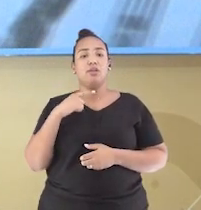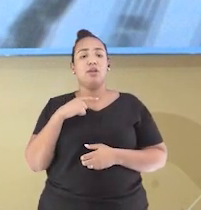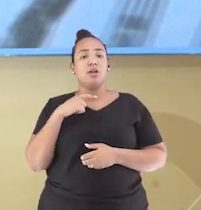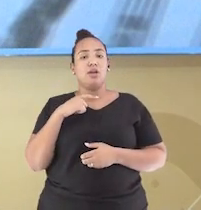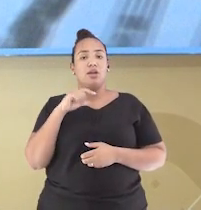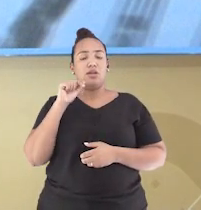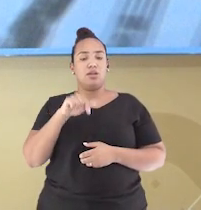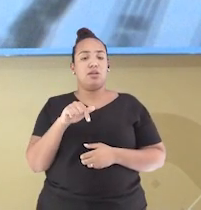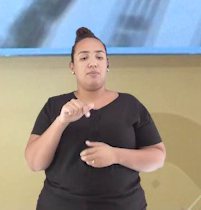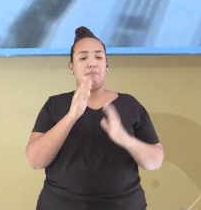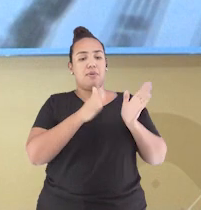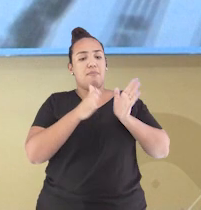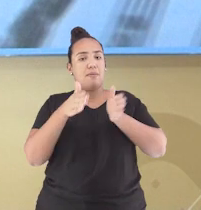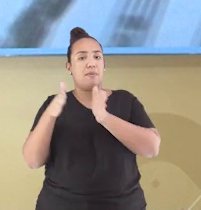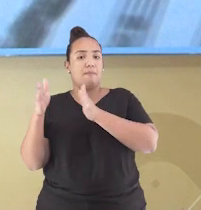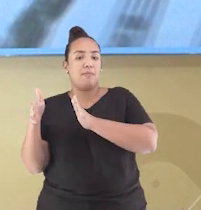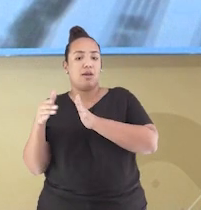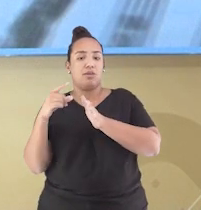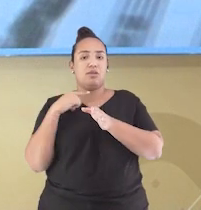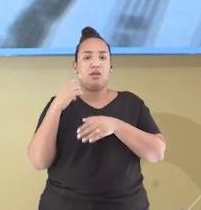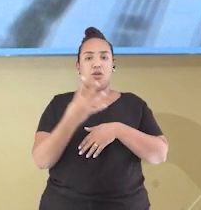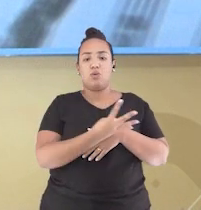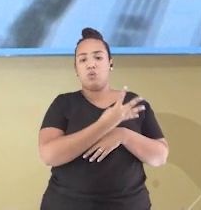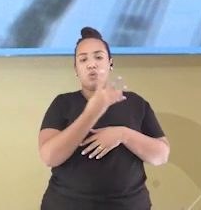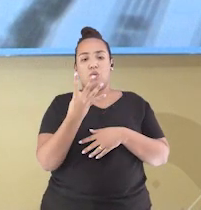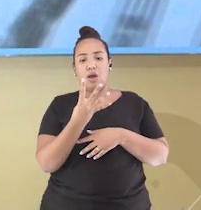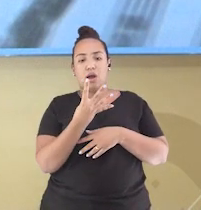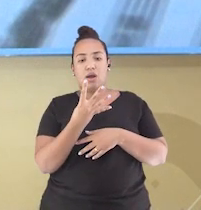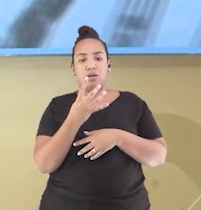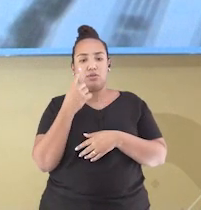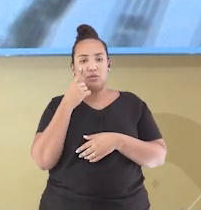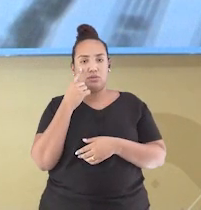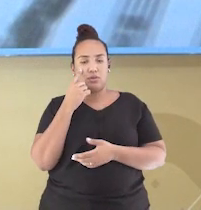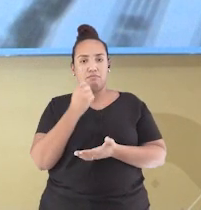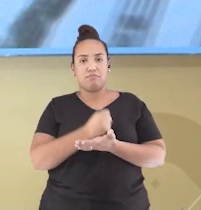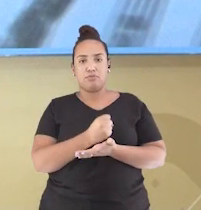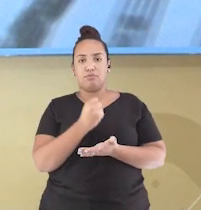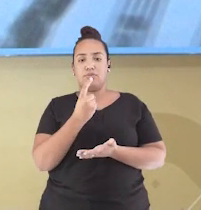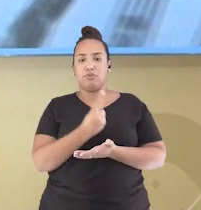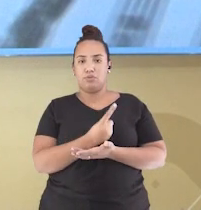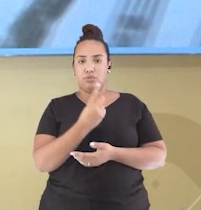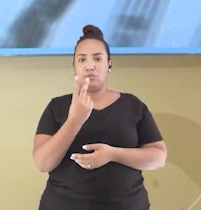batidas vai ter em cada um desses pedacinhos. 4 batidas, por exemplo.